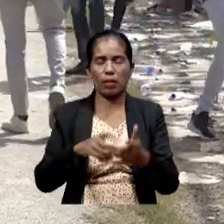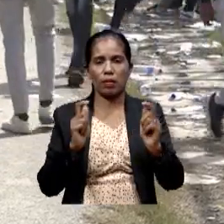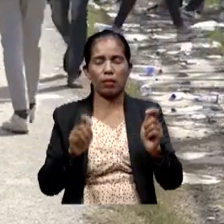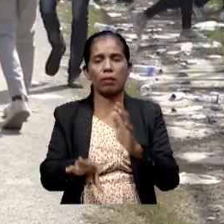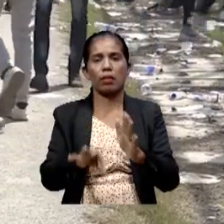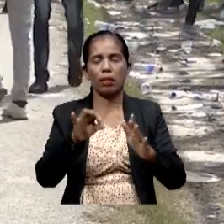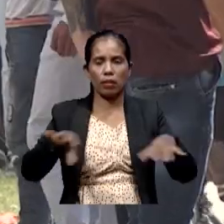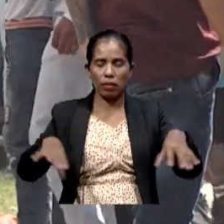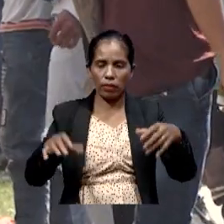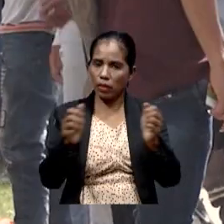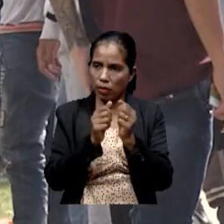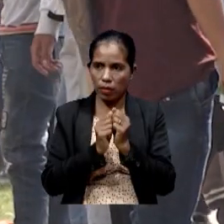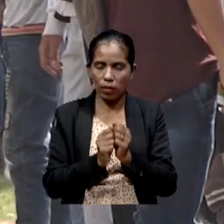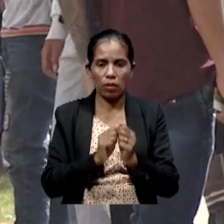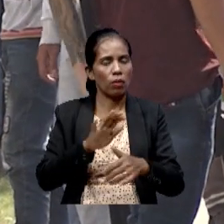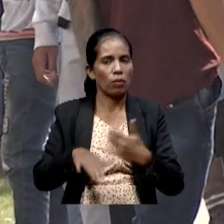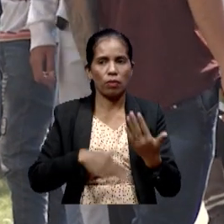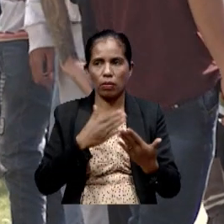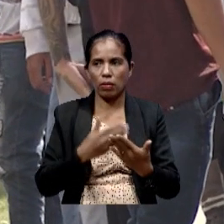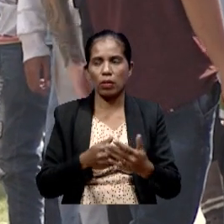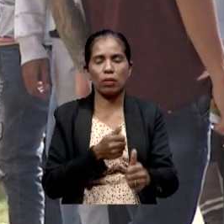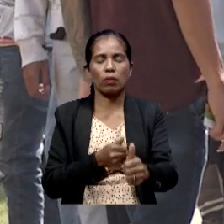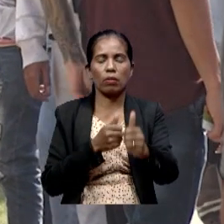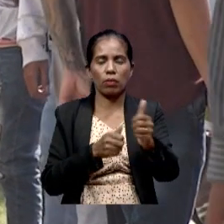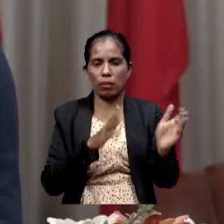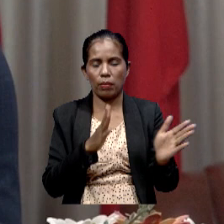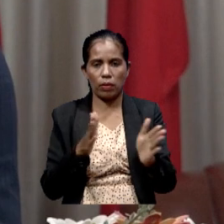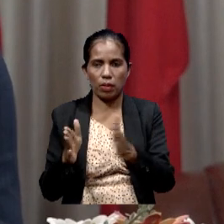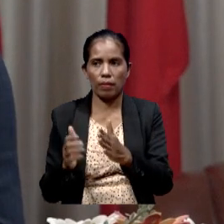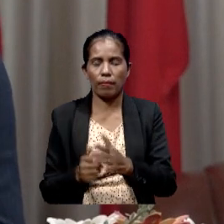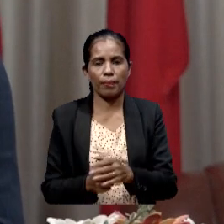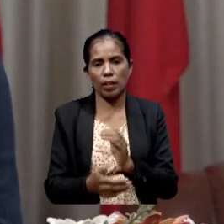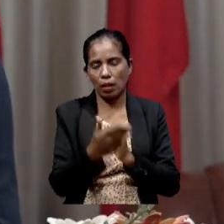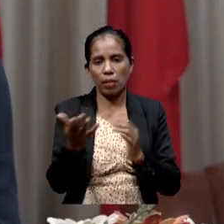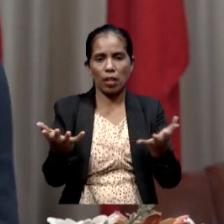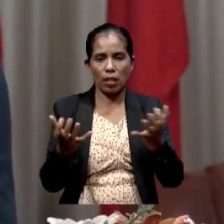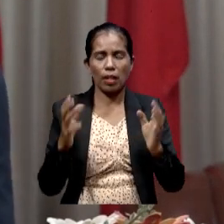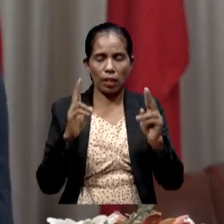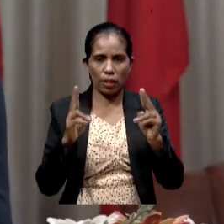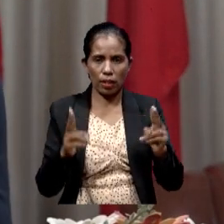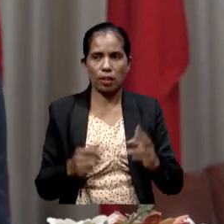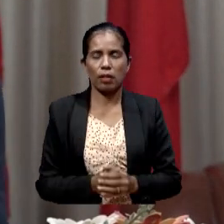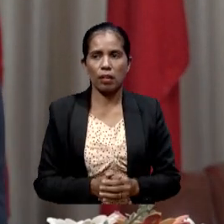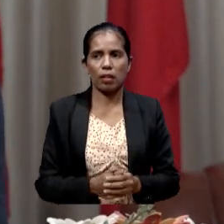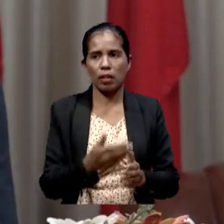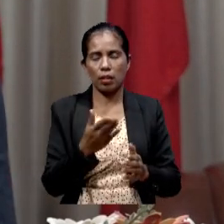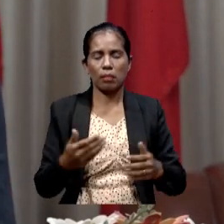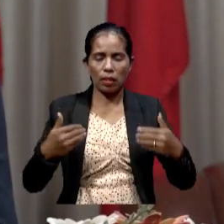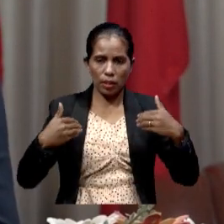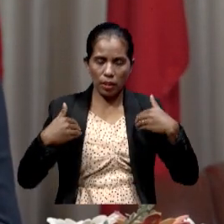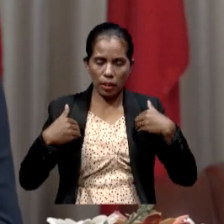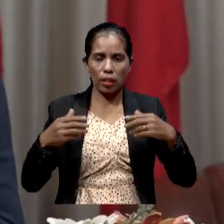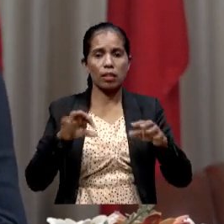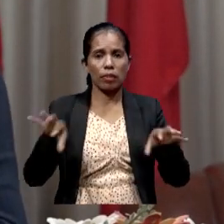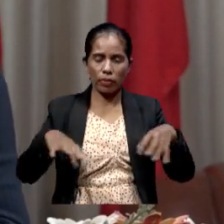no akordu bilateral mebe buat hotu-hotu laut tuir nia prosesu. Imi akarang lalais, anta imi garantiru di imi kontratu ho